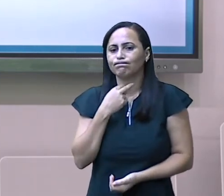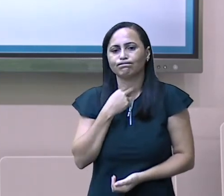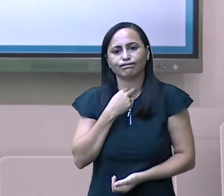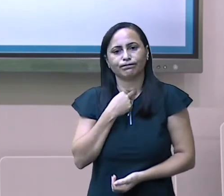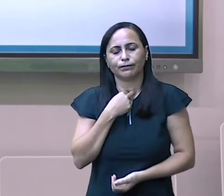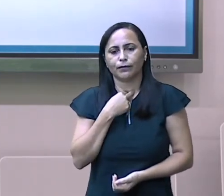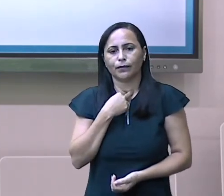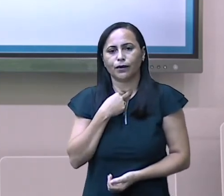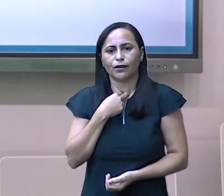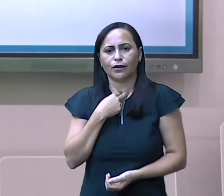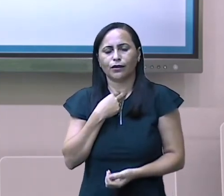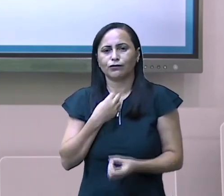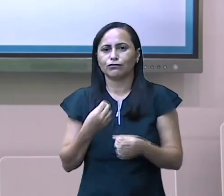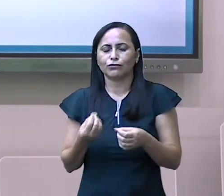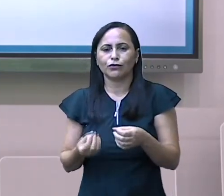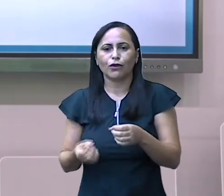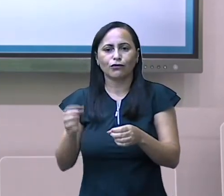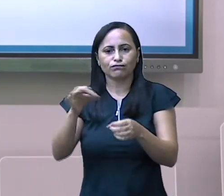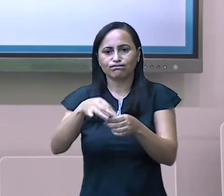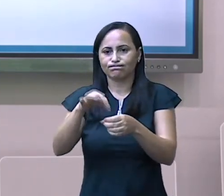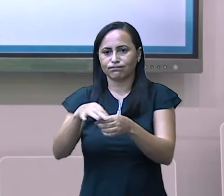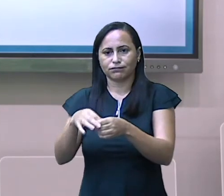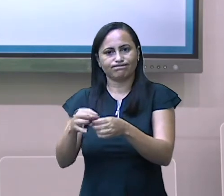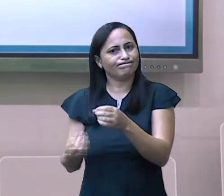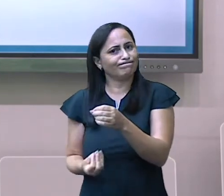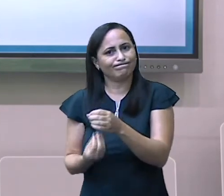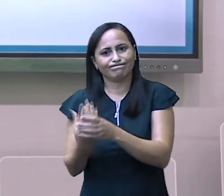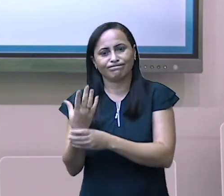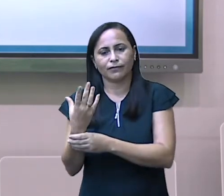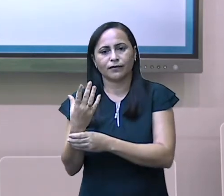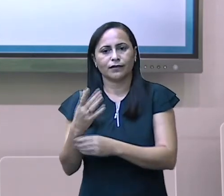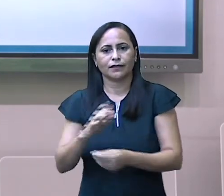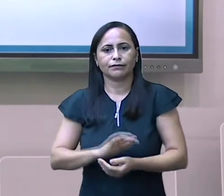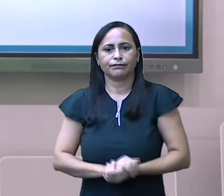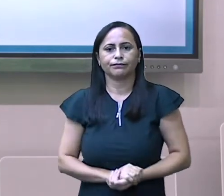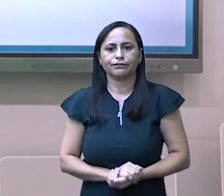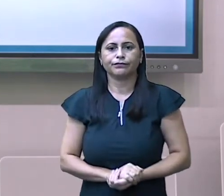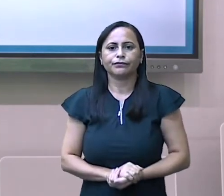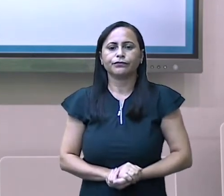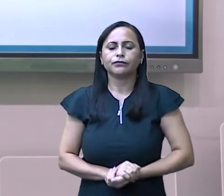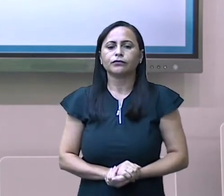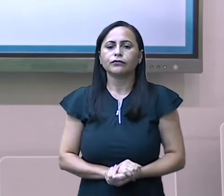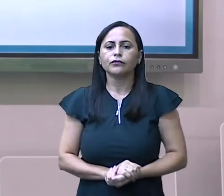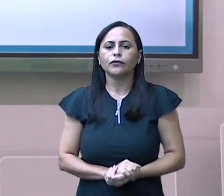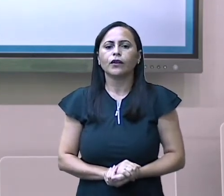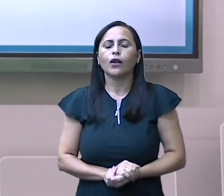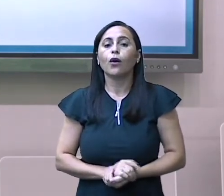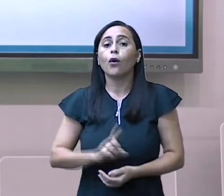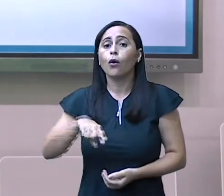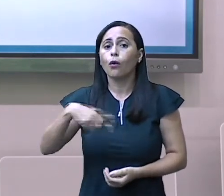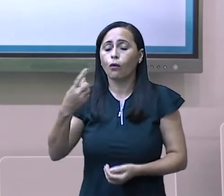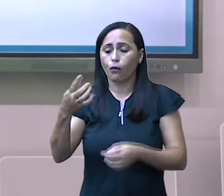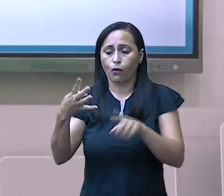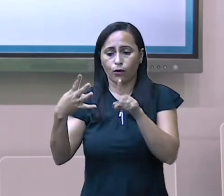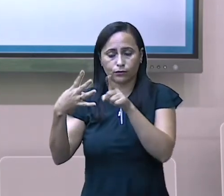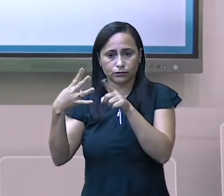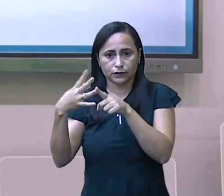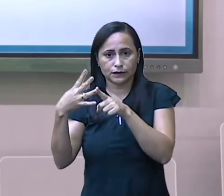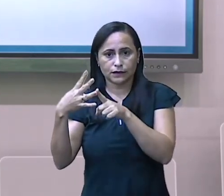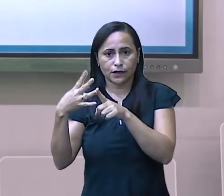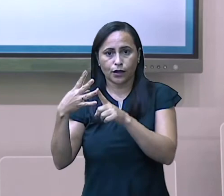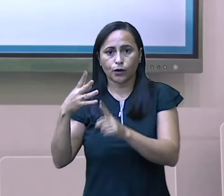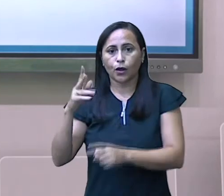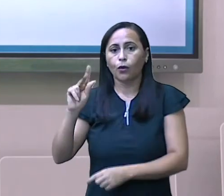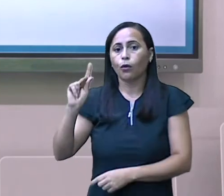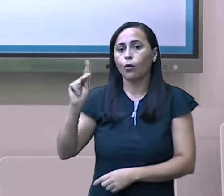qualquer agricultura no solo argiloso, ok? E o solo umífero? Olha